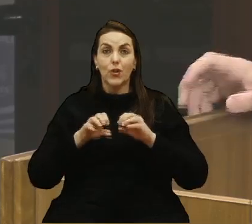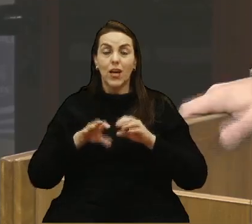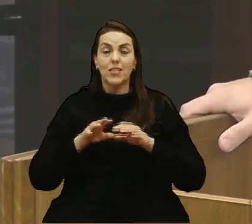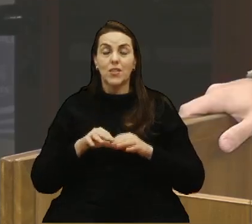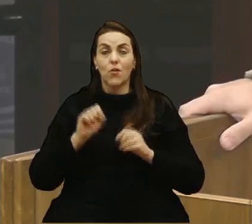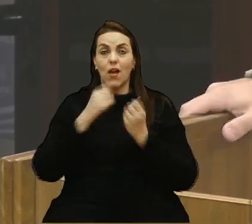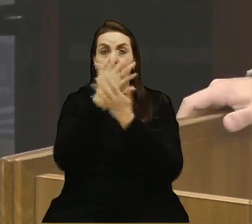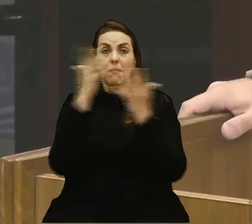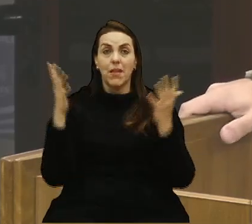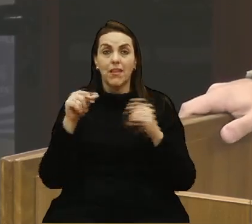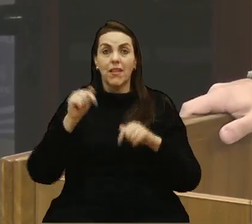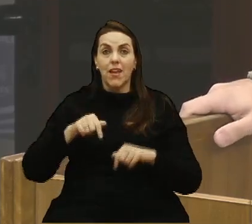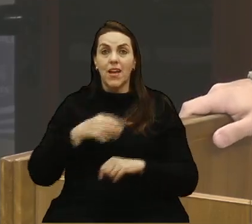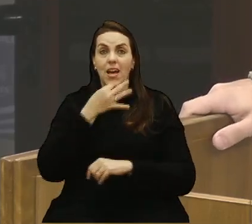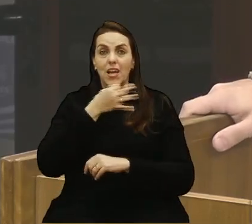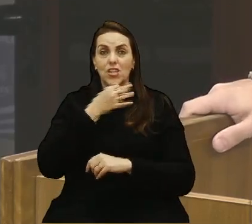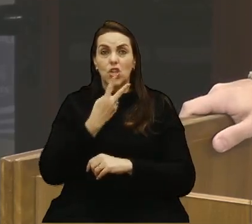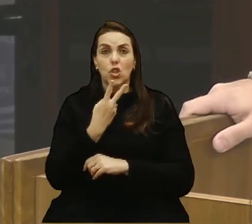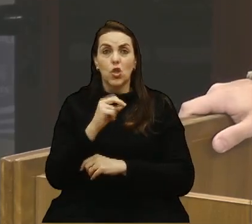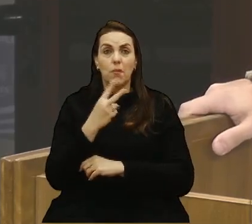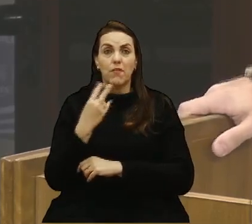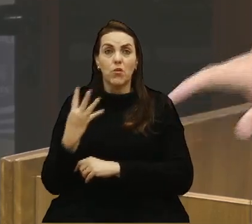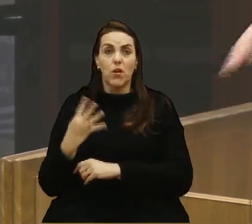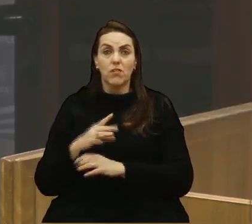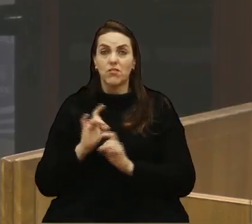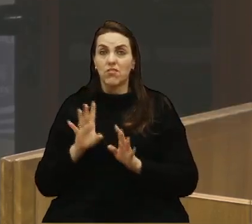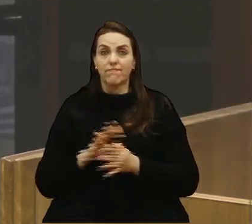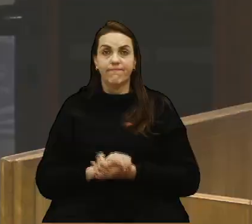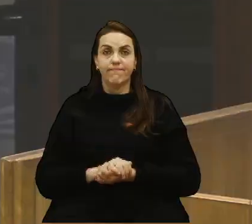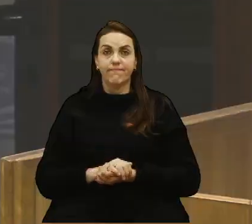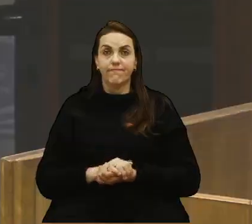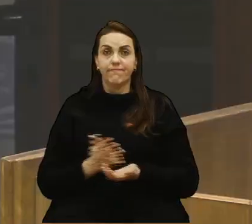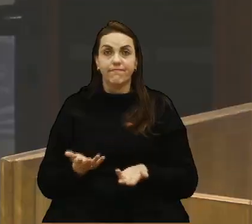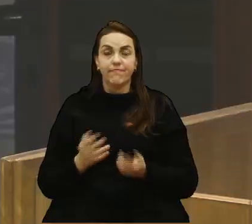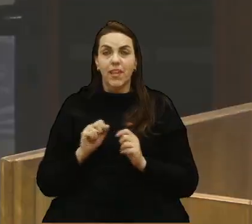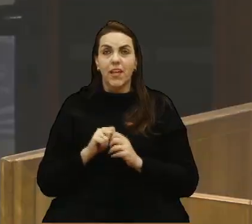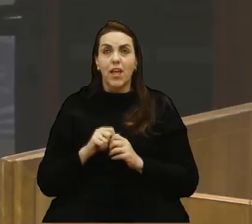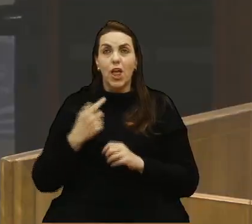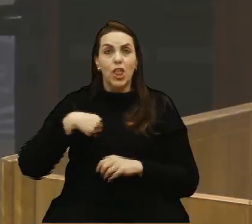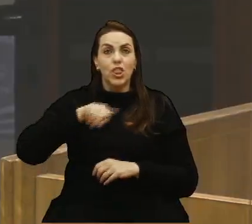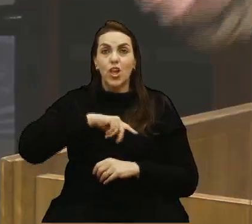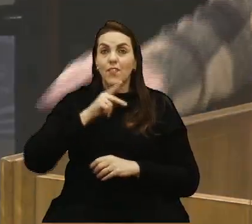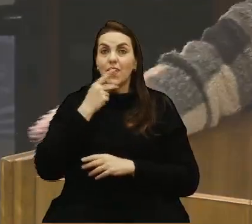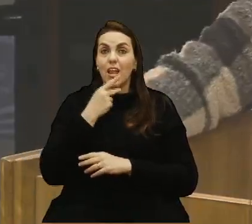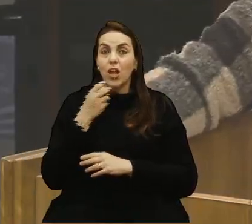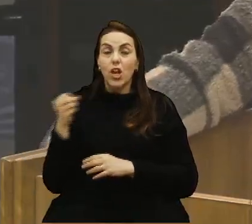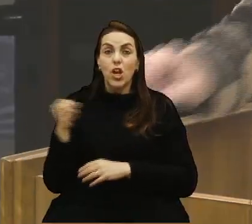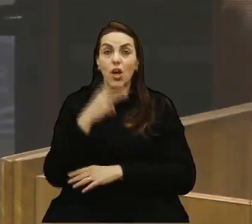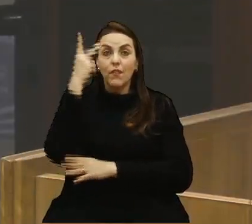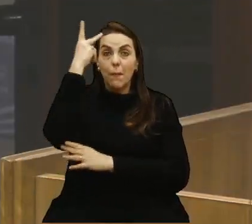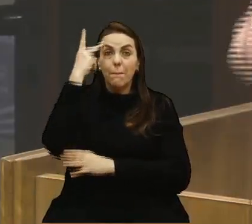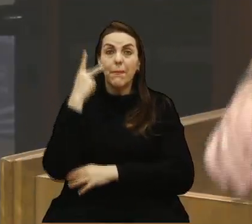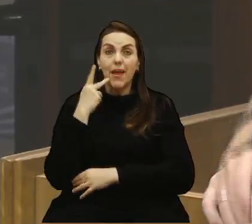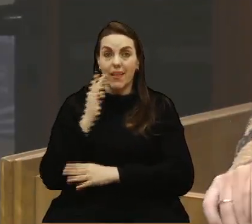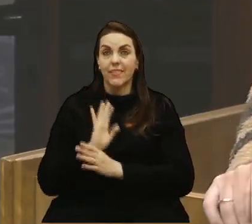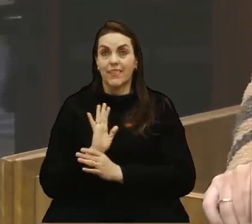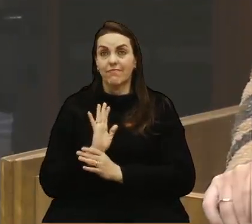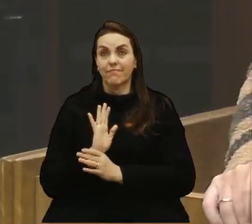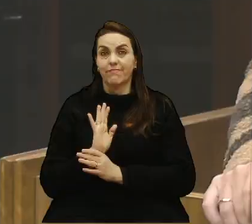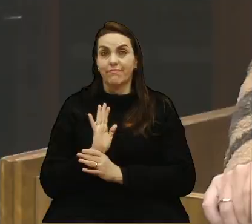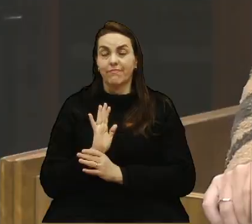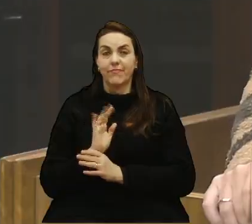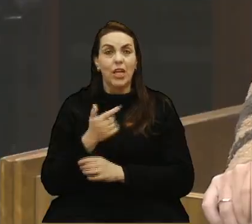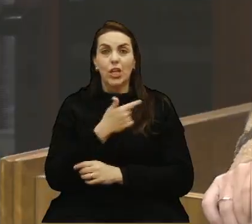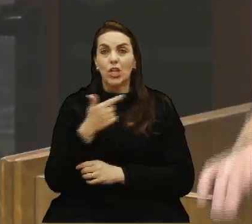no município de Caxias do Sul em 2024. Nós não estamos falando de Nova Prata, com toda a vênia. Não